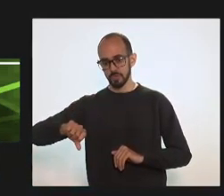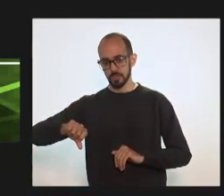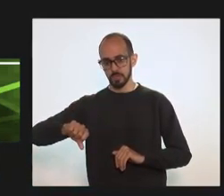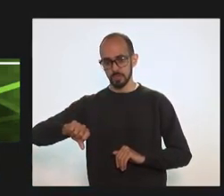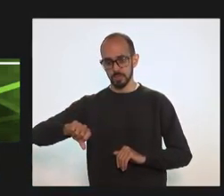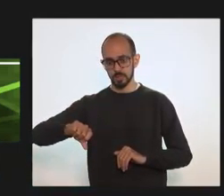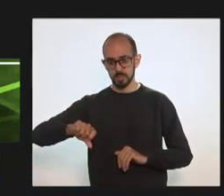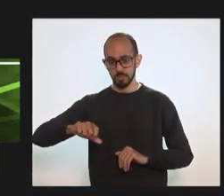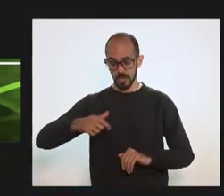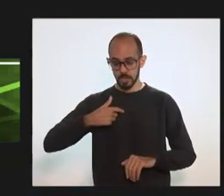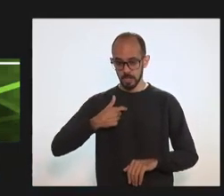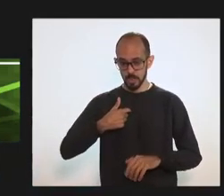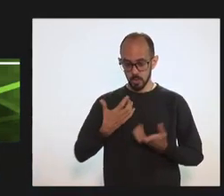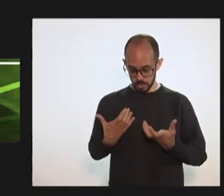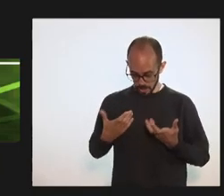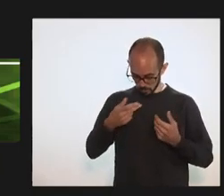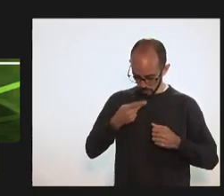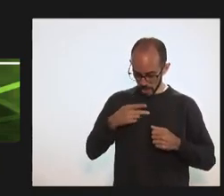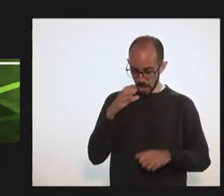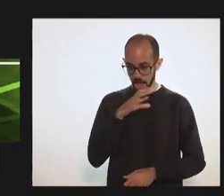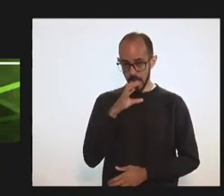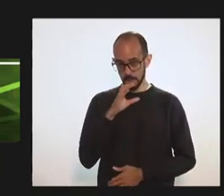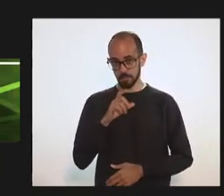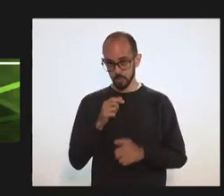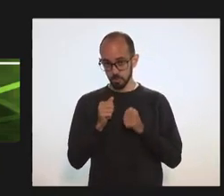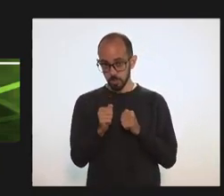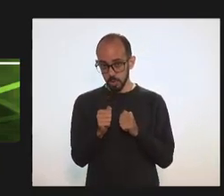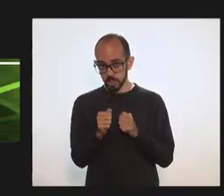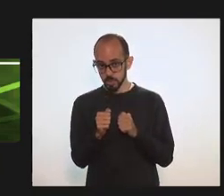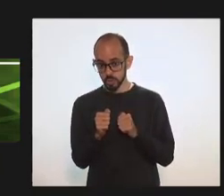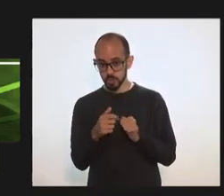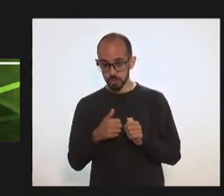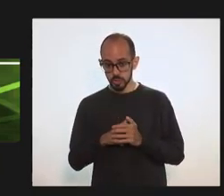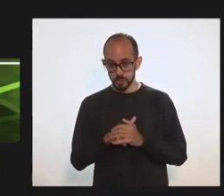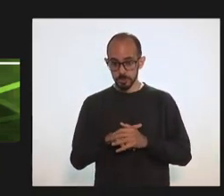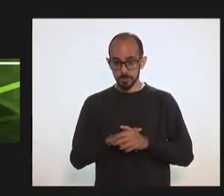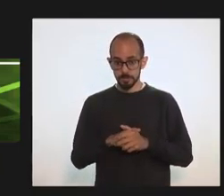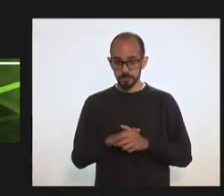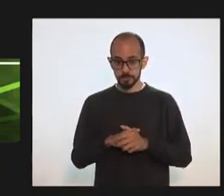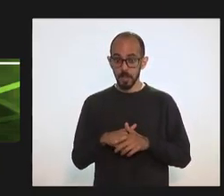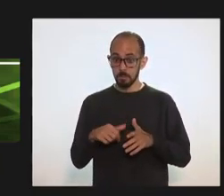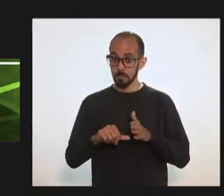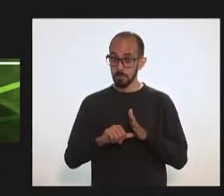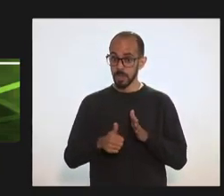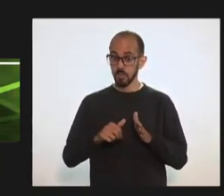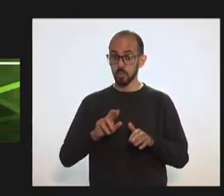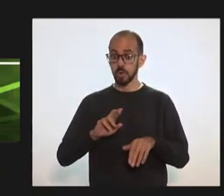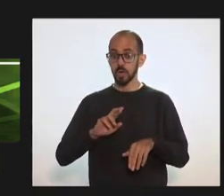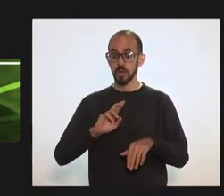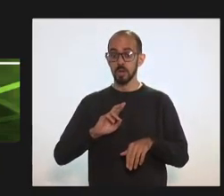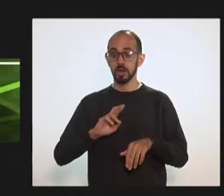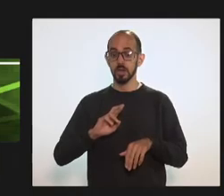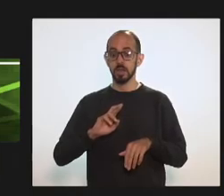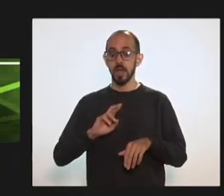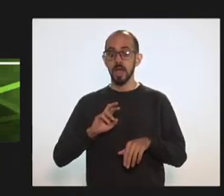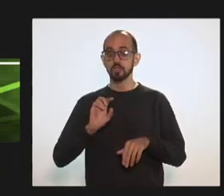a disponibilização do produto previsto nessa lei. É, na verdade, apenas para citar a Lei